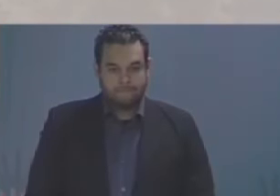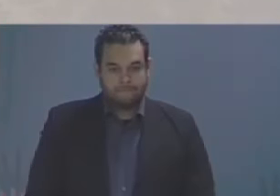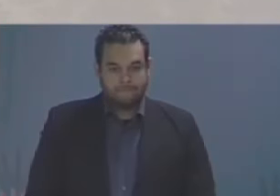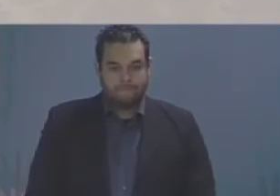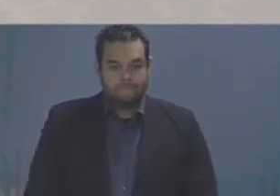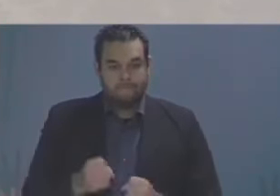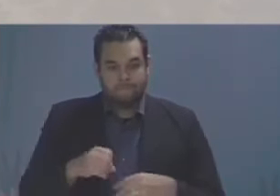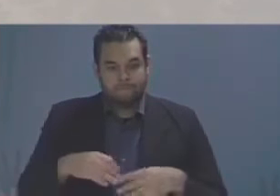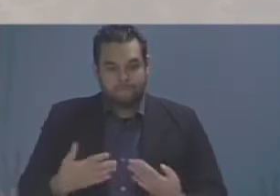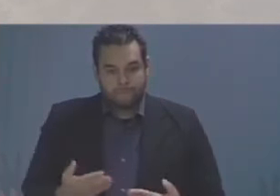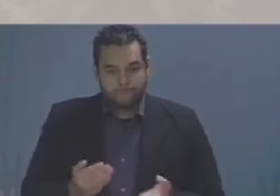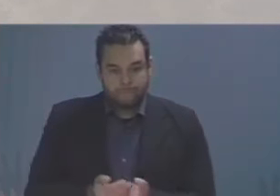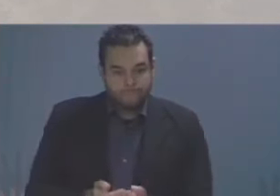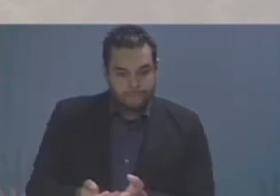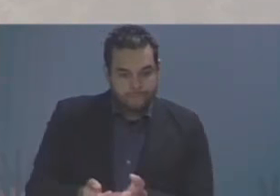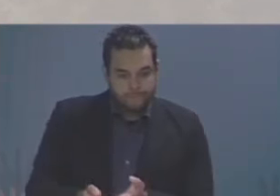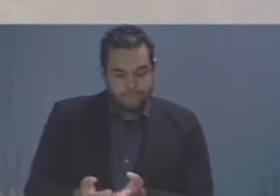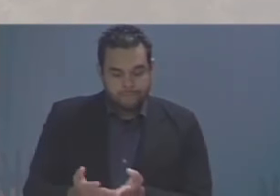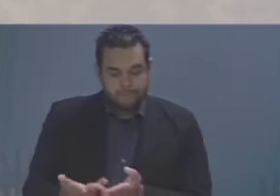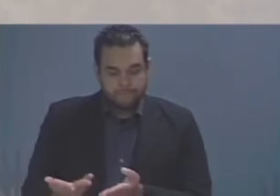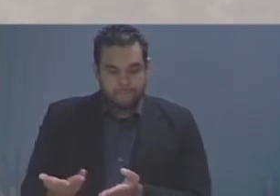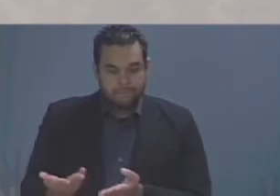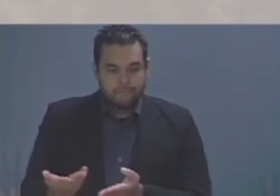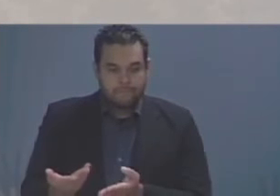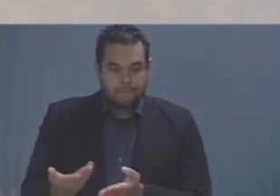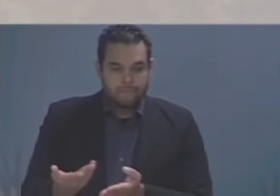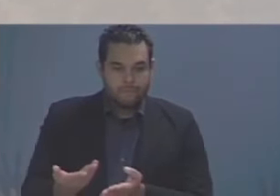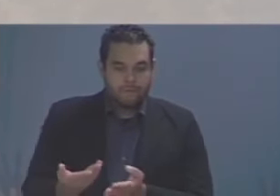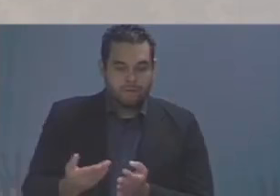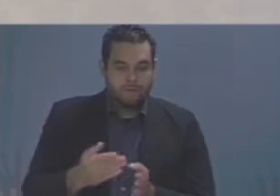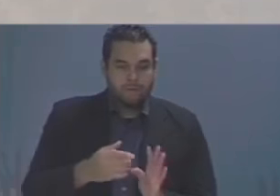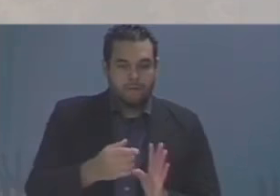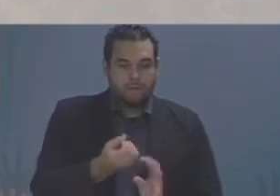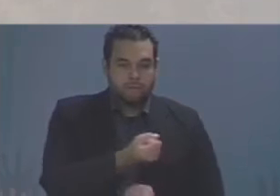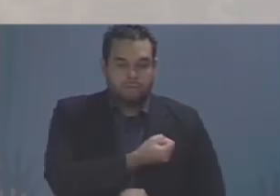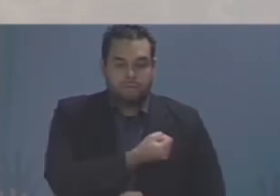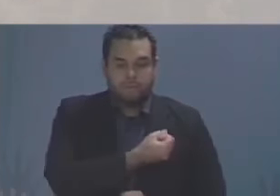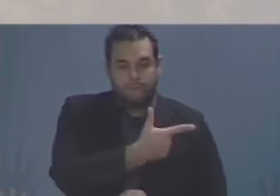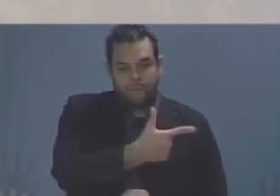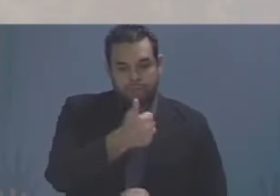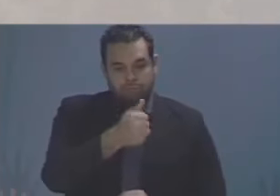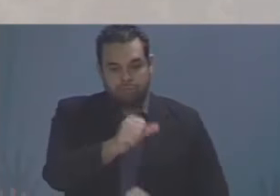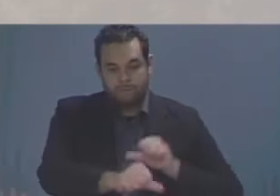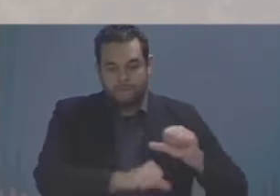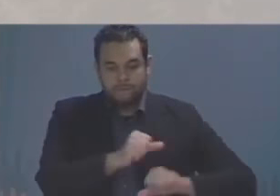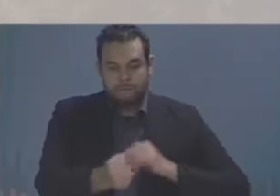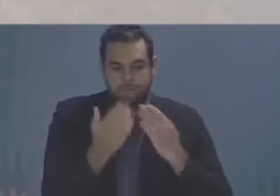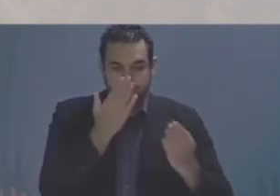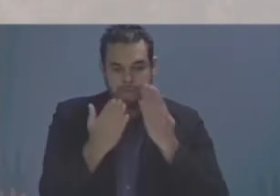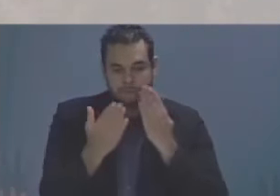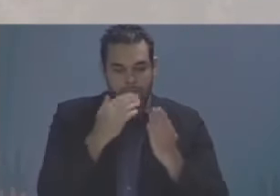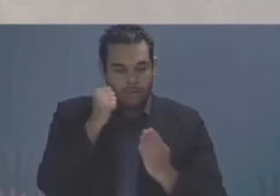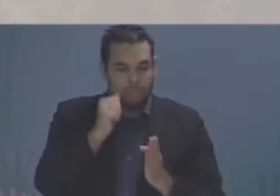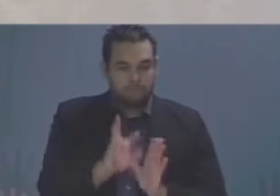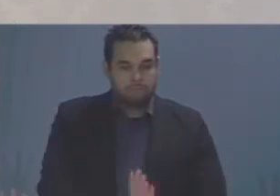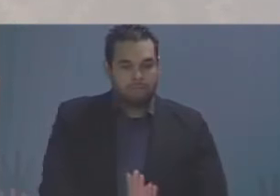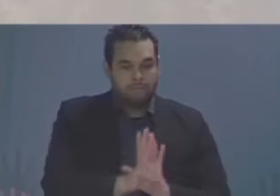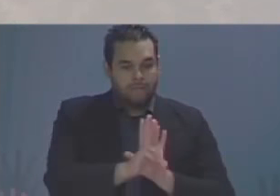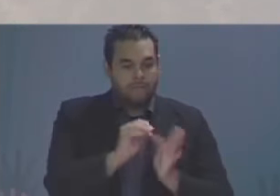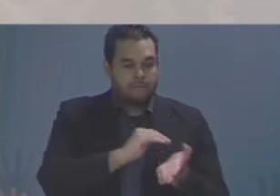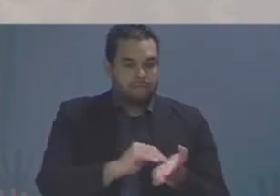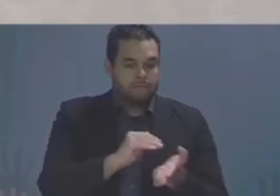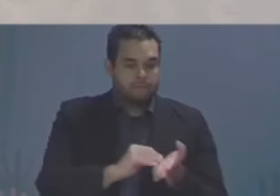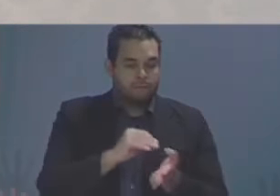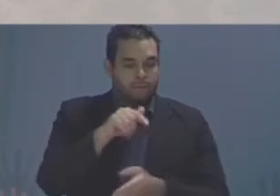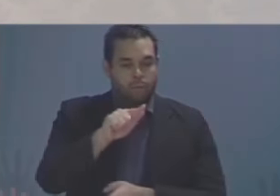Então, dando prosseguimento, pela chapa 21, renovação da psicologia, candidato ao cargo de